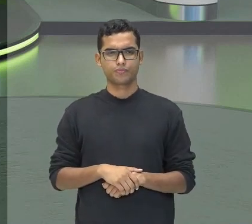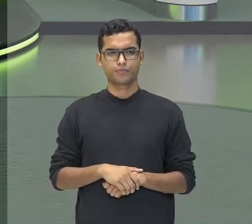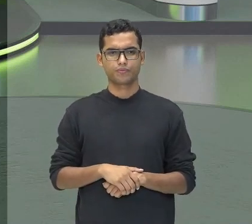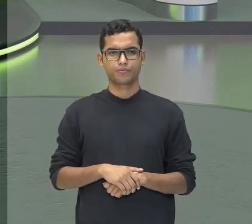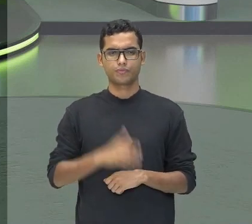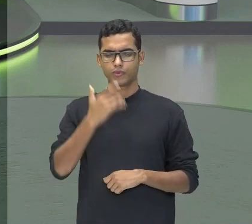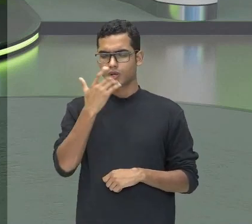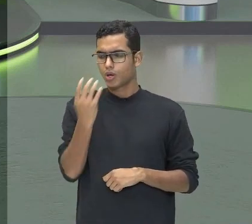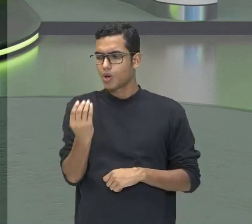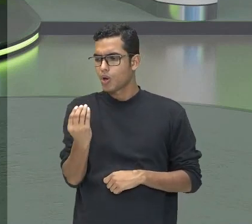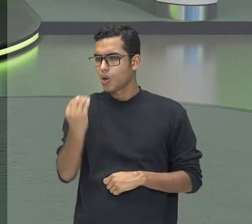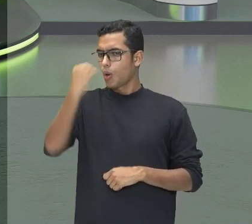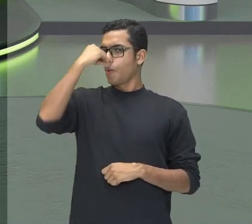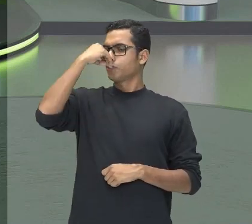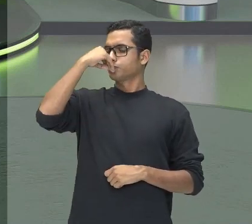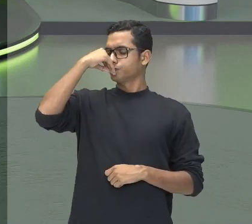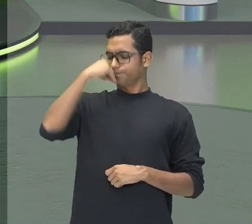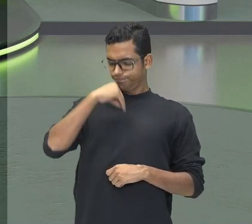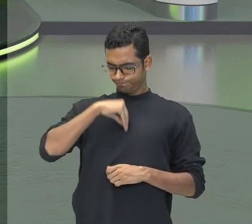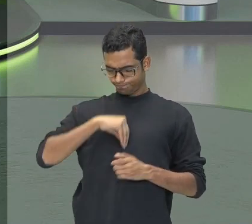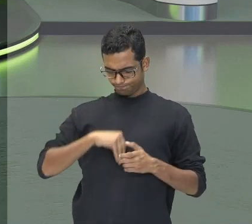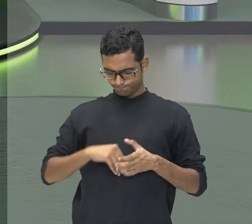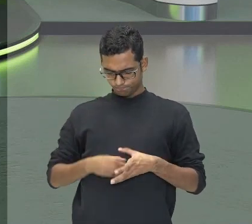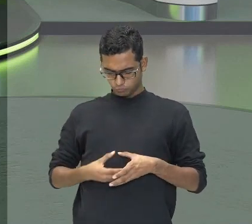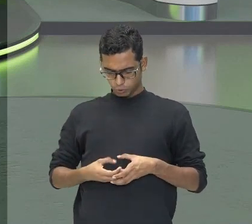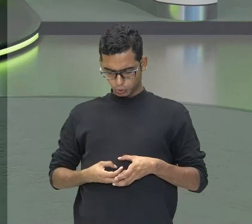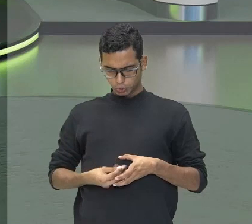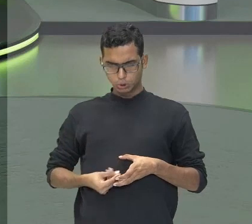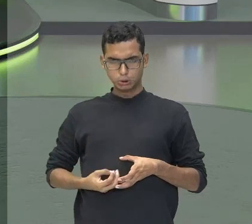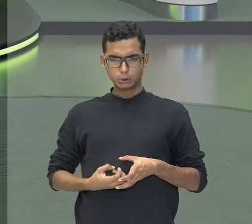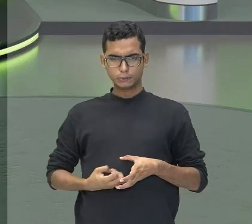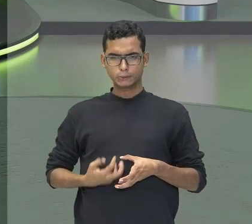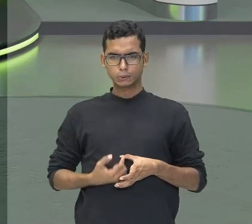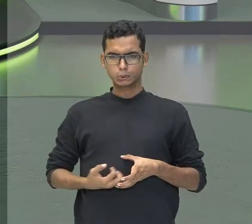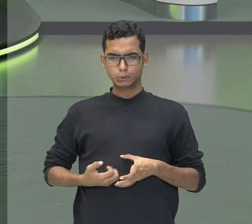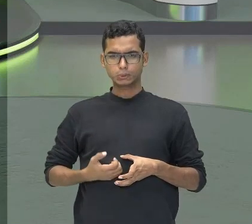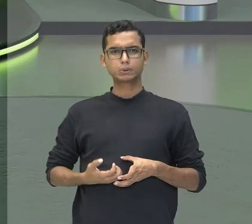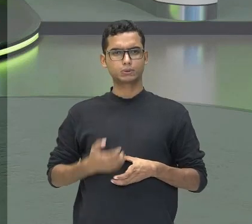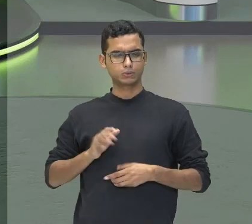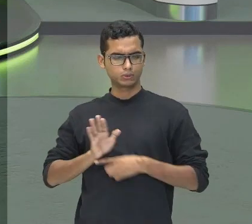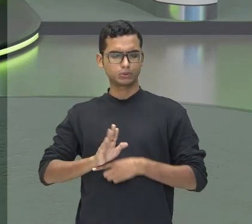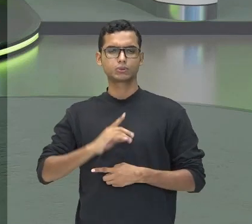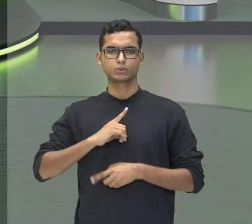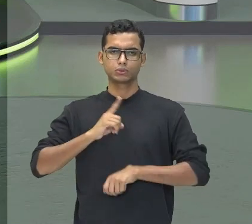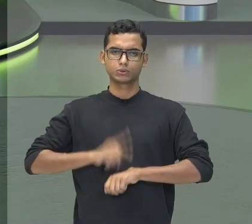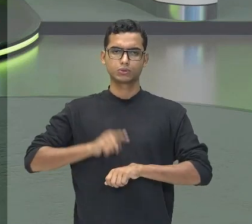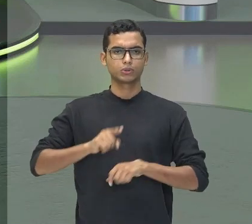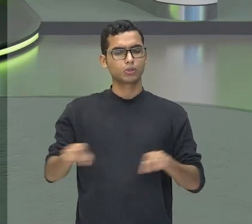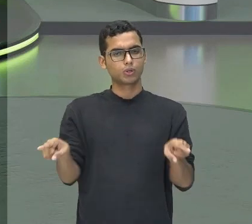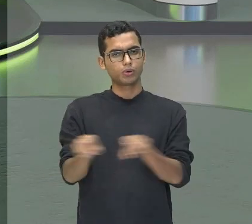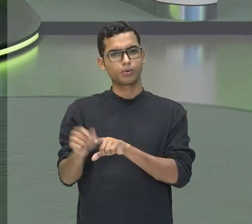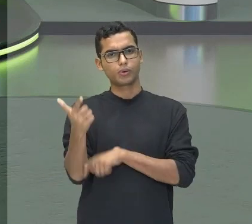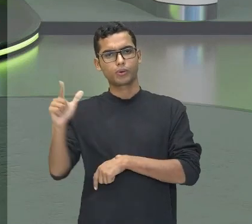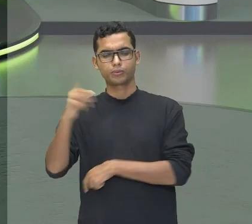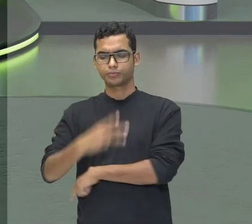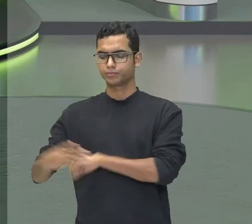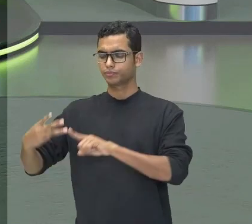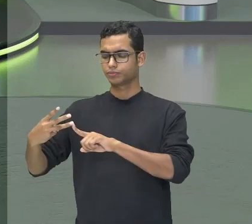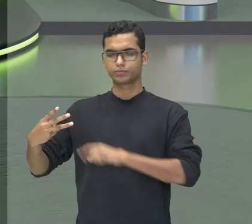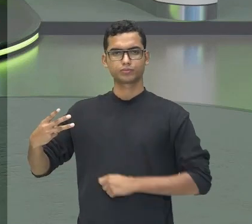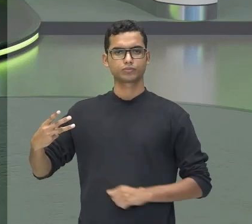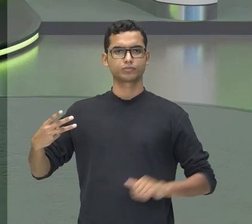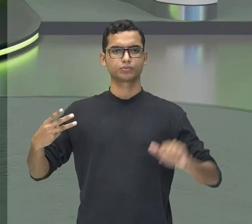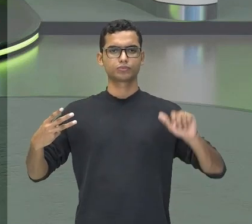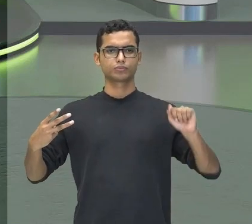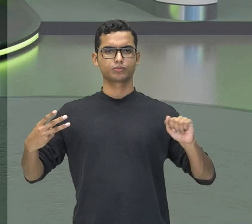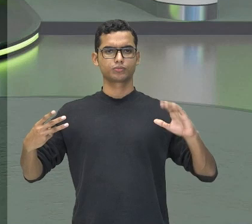a nossa digestão. E temos o ácido acético. O ácido acético,